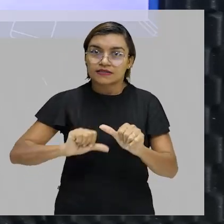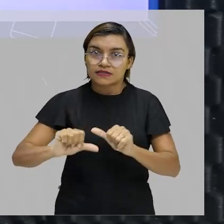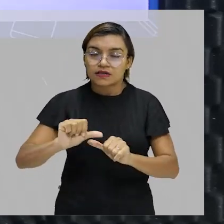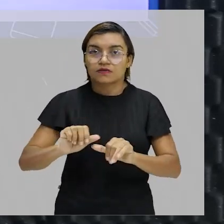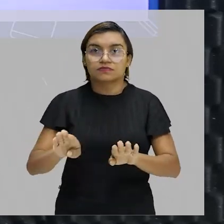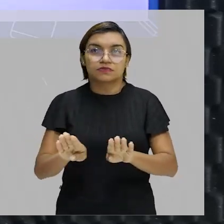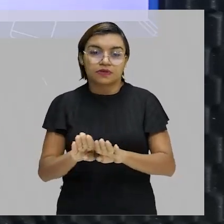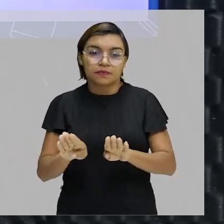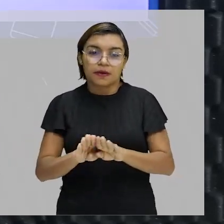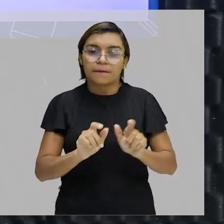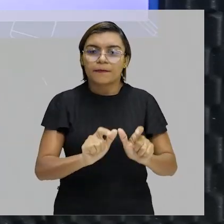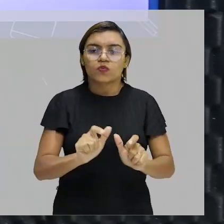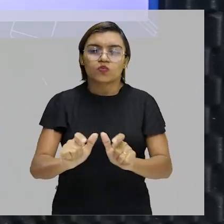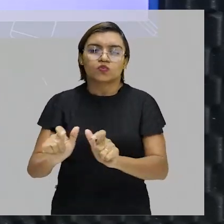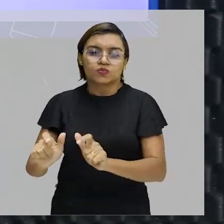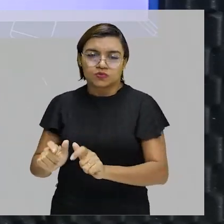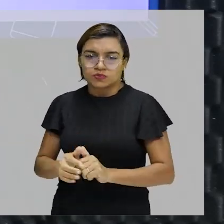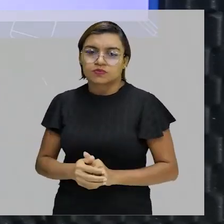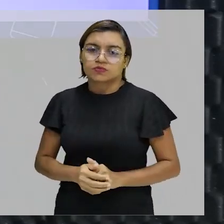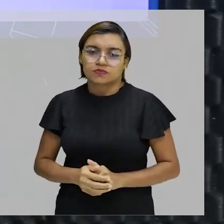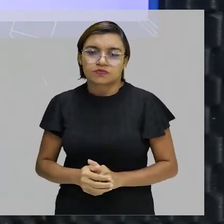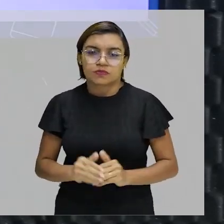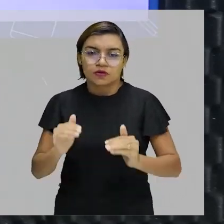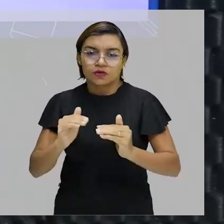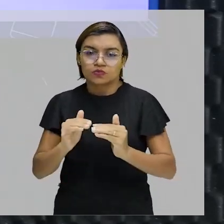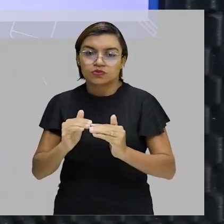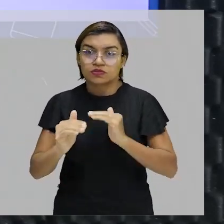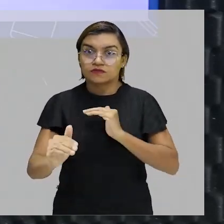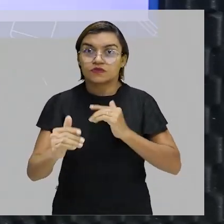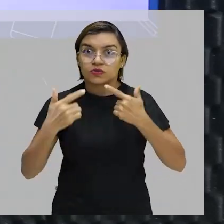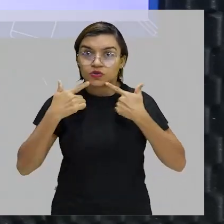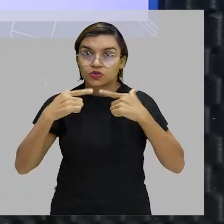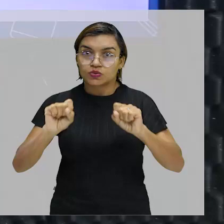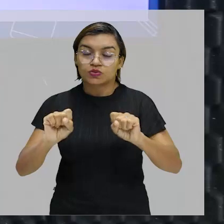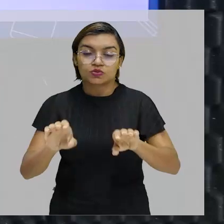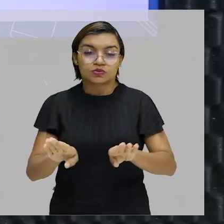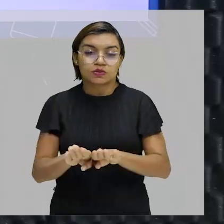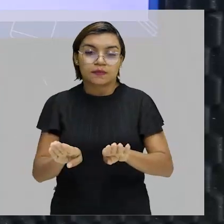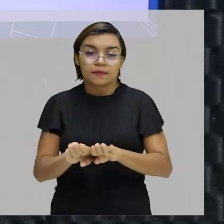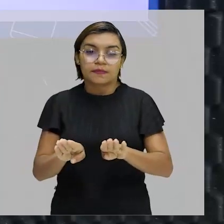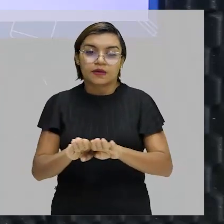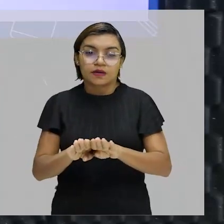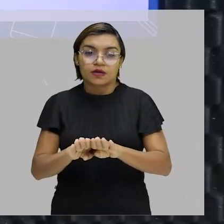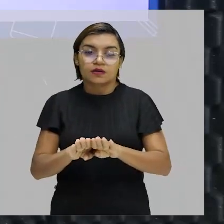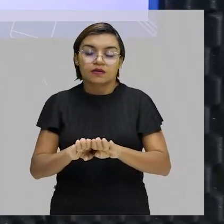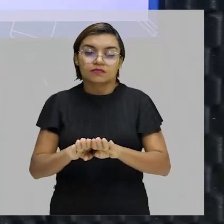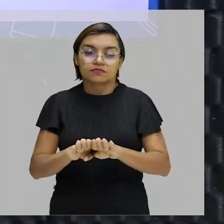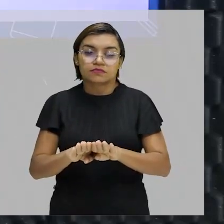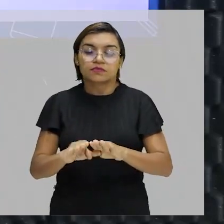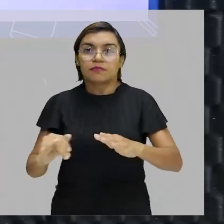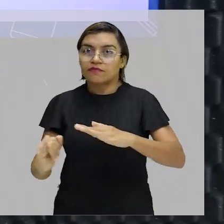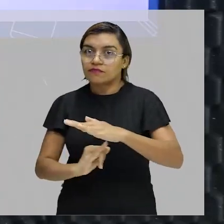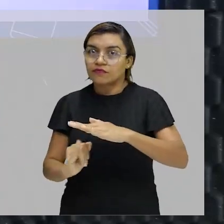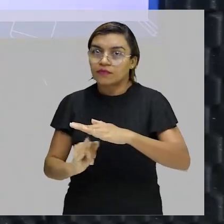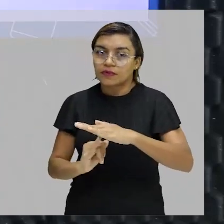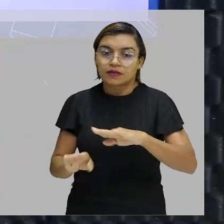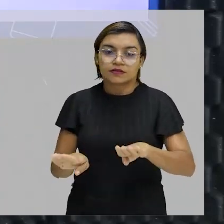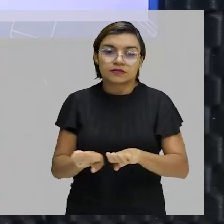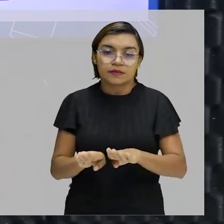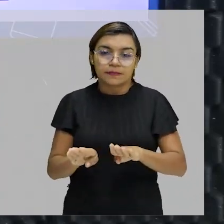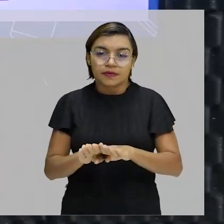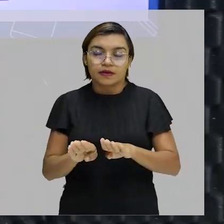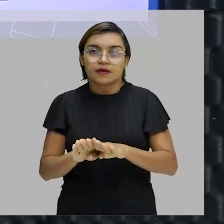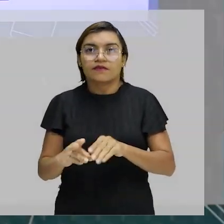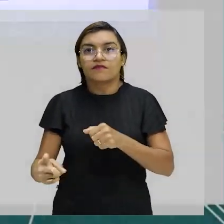à posição, enfim, nós vamos ver os desvios linguísticos novamente. Vamos tratar de coloquialismo e de concordância verbal propriamente